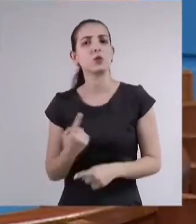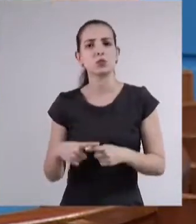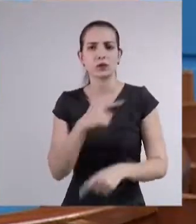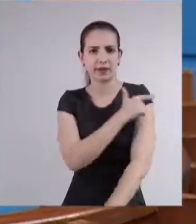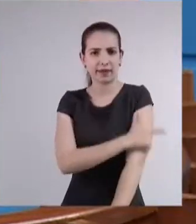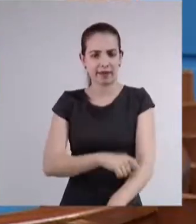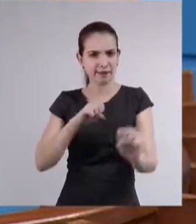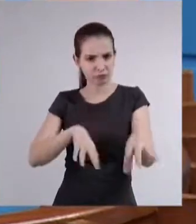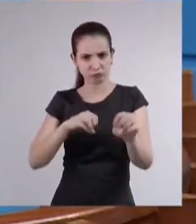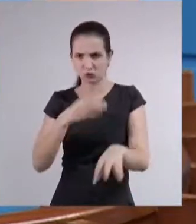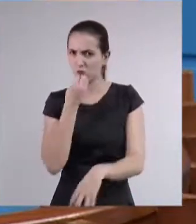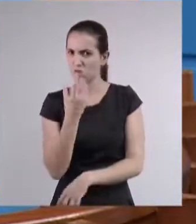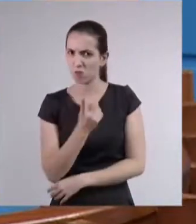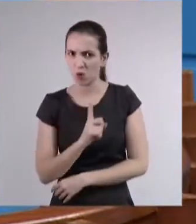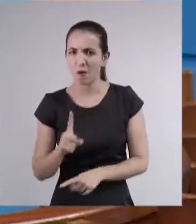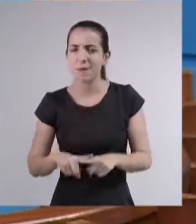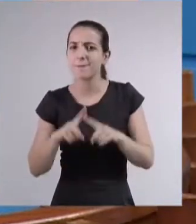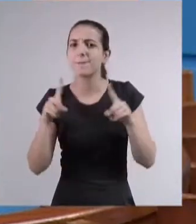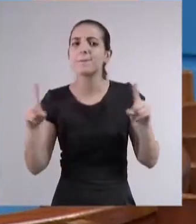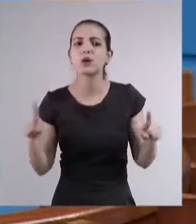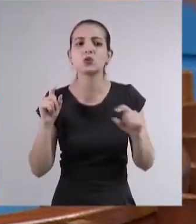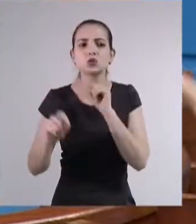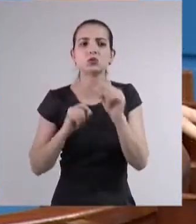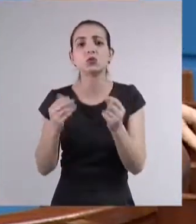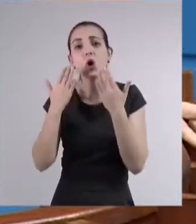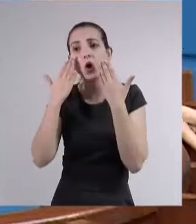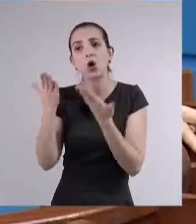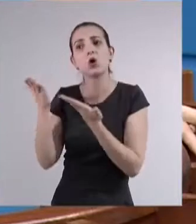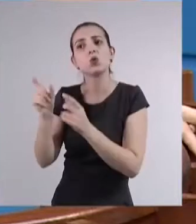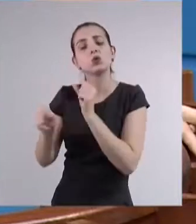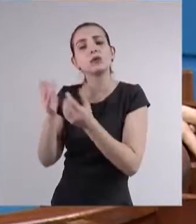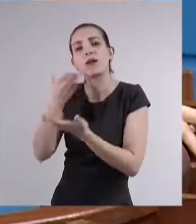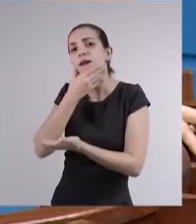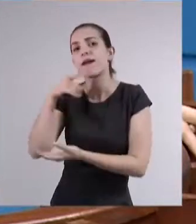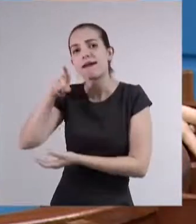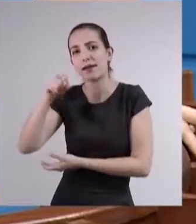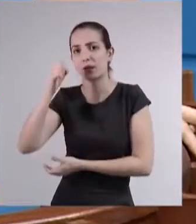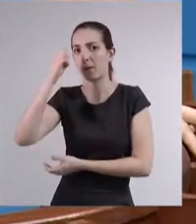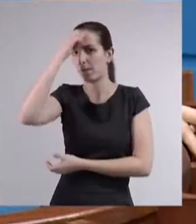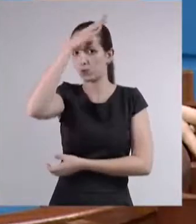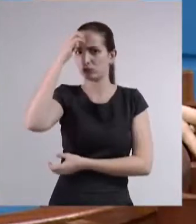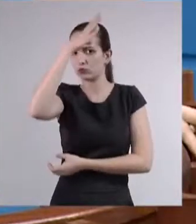não está boa. Não, não está. Mas olha o que ele está propondo.